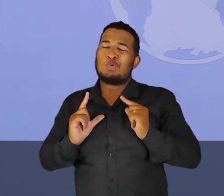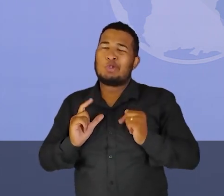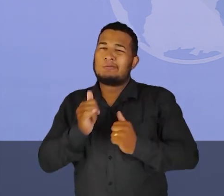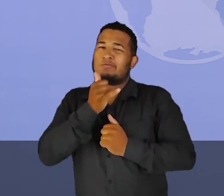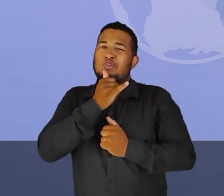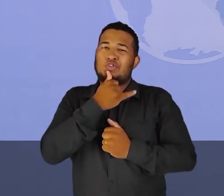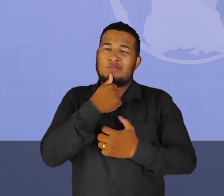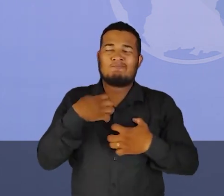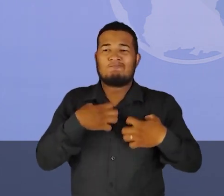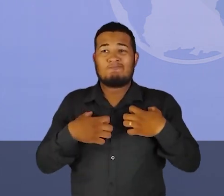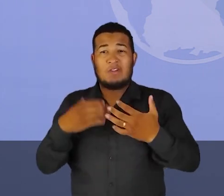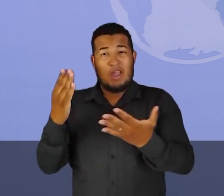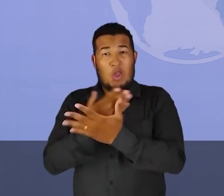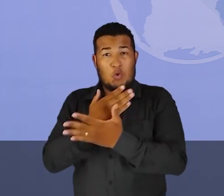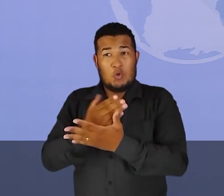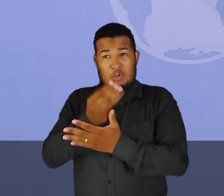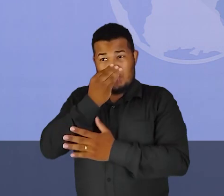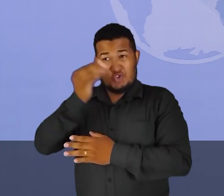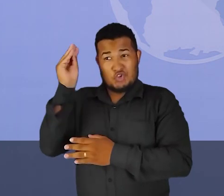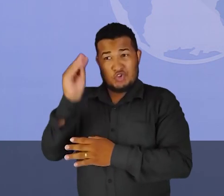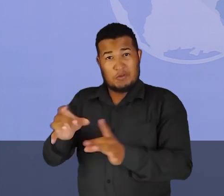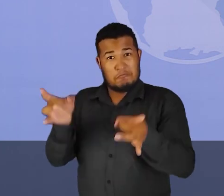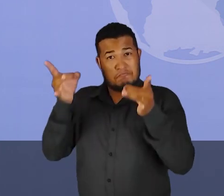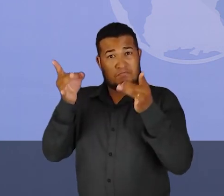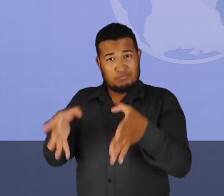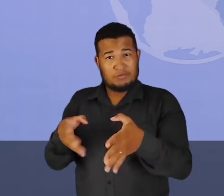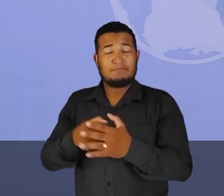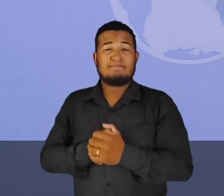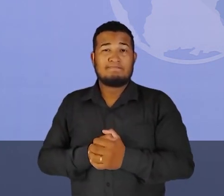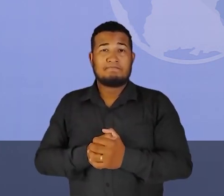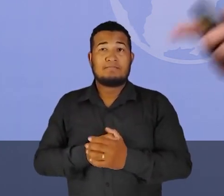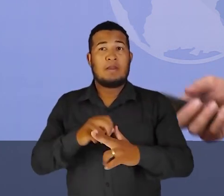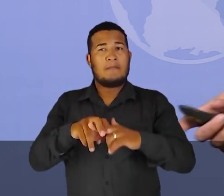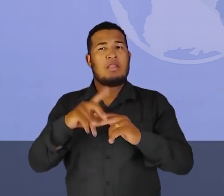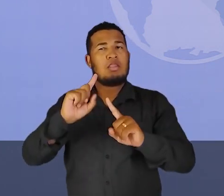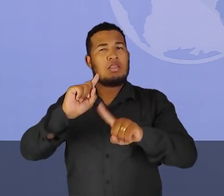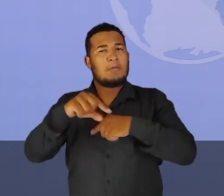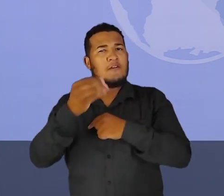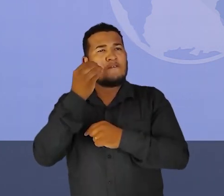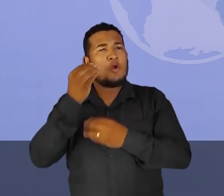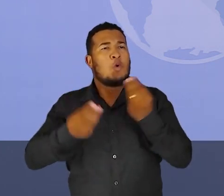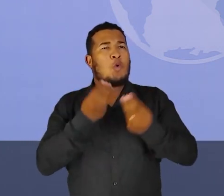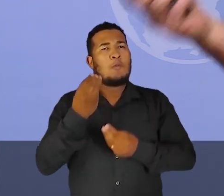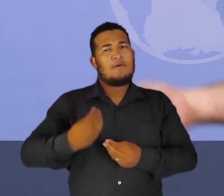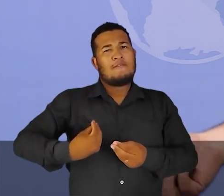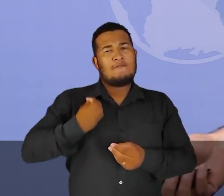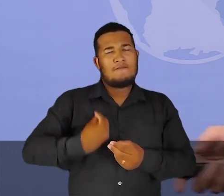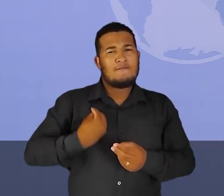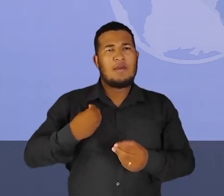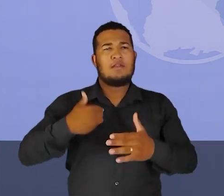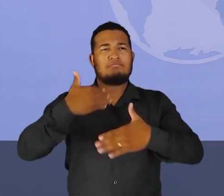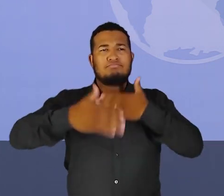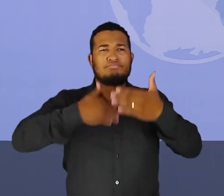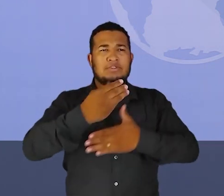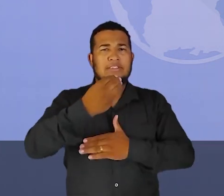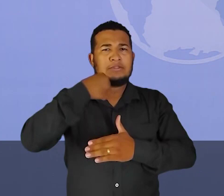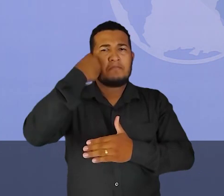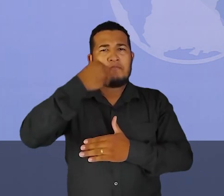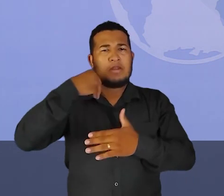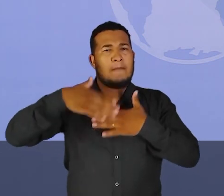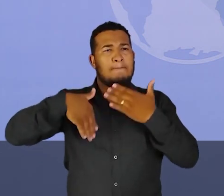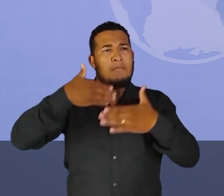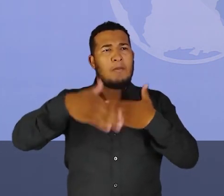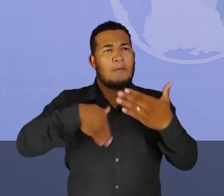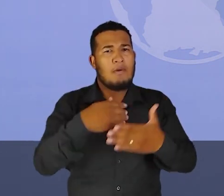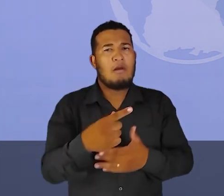frustrando e muitos até desistem desse processo. E aí quando você leva para o seu projeto de vida, para todas as experiências que você vai ter